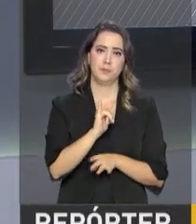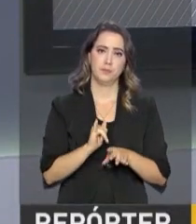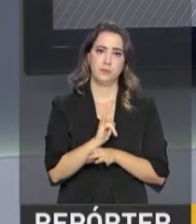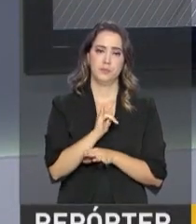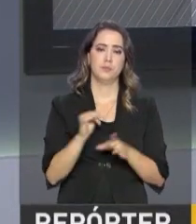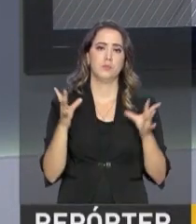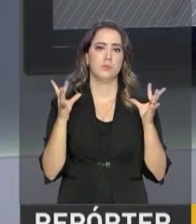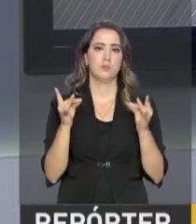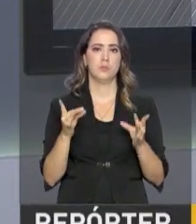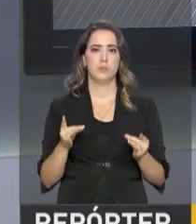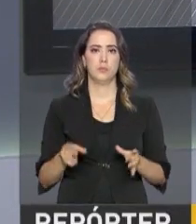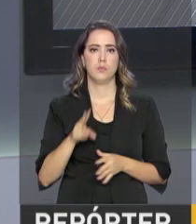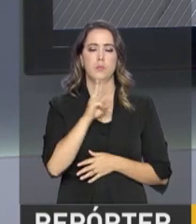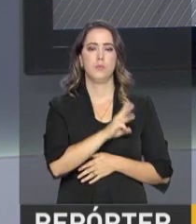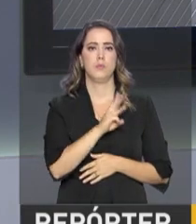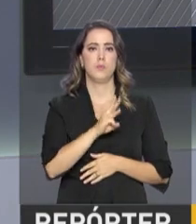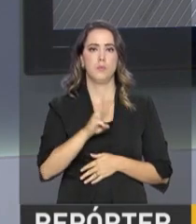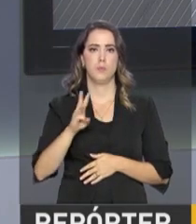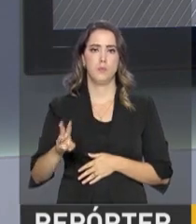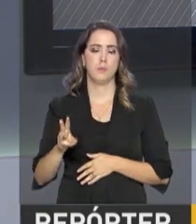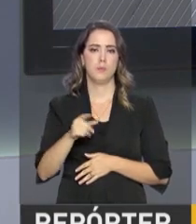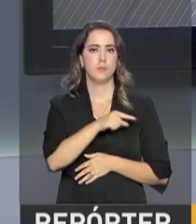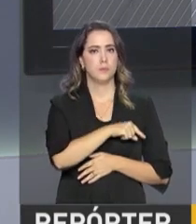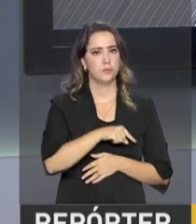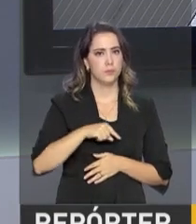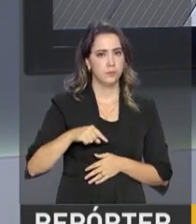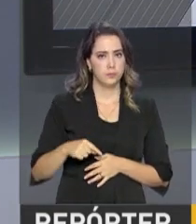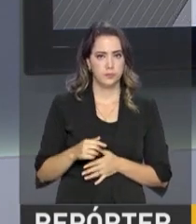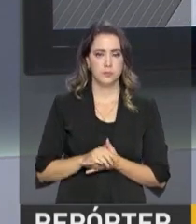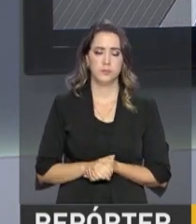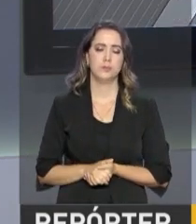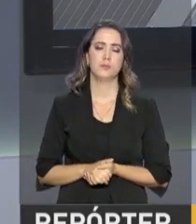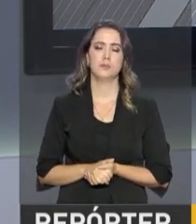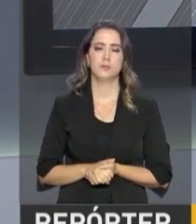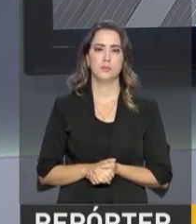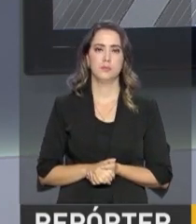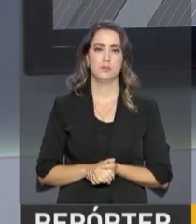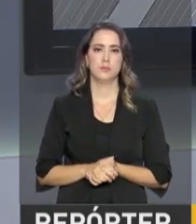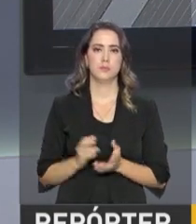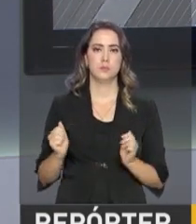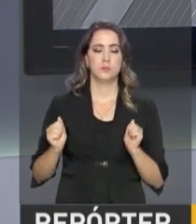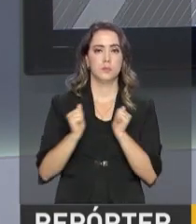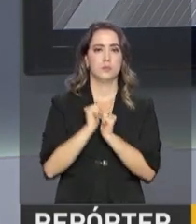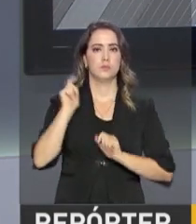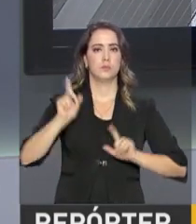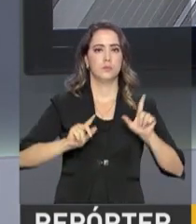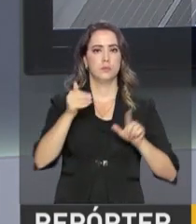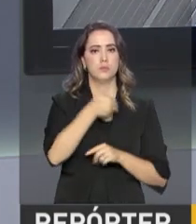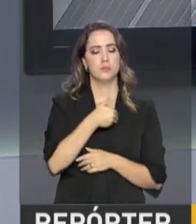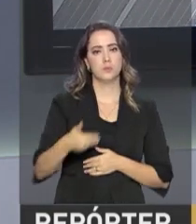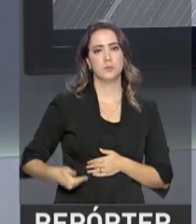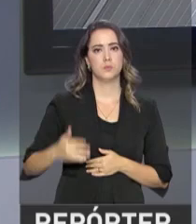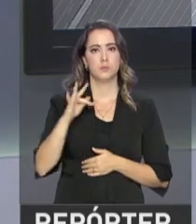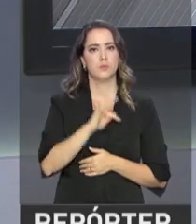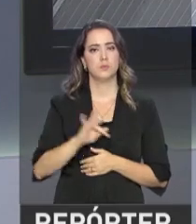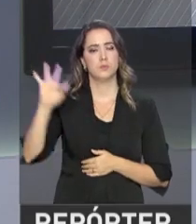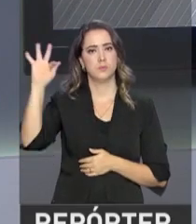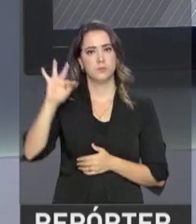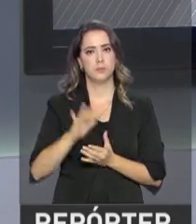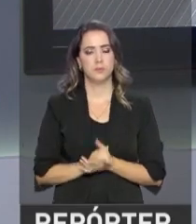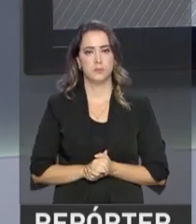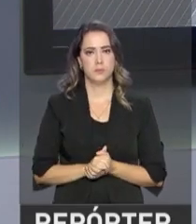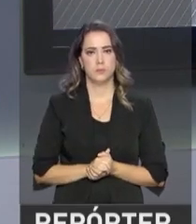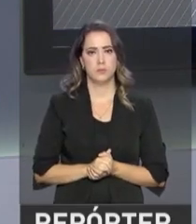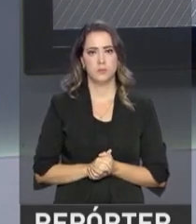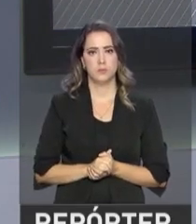no youtube e toda a nossa programação também está na página da nbr na internet continue com a gente na nbr a tv do governo